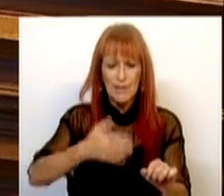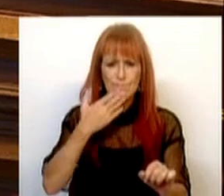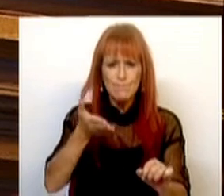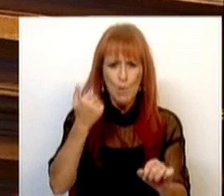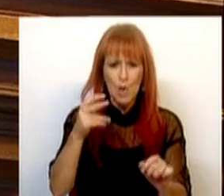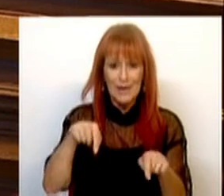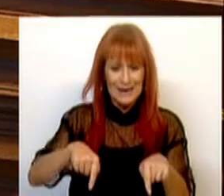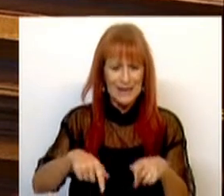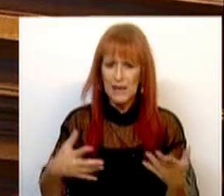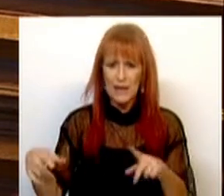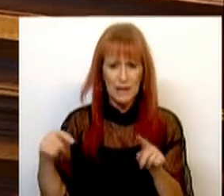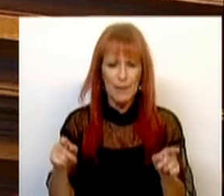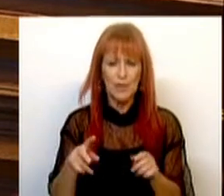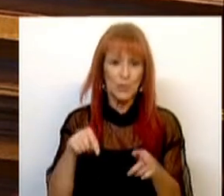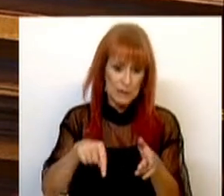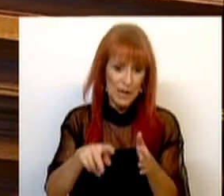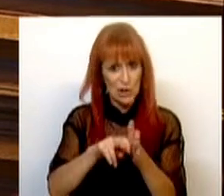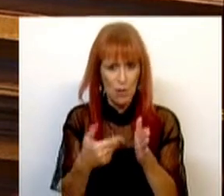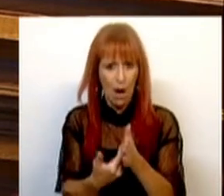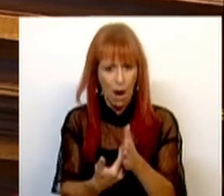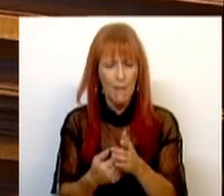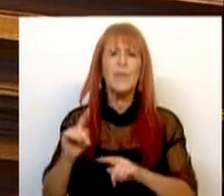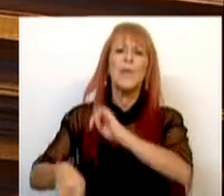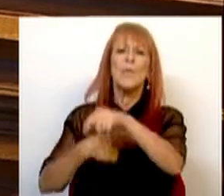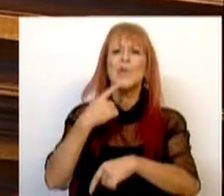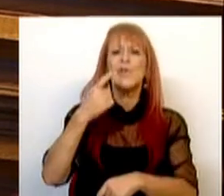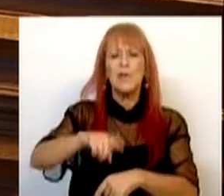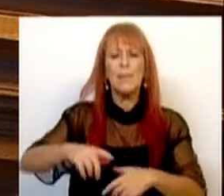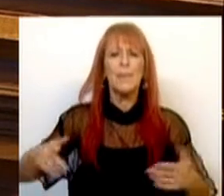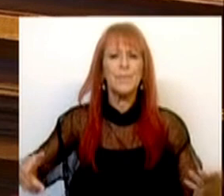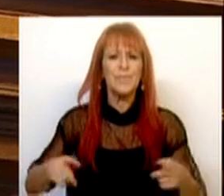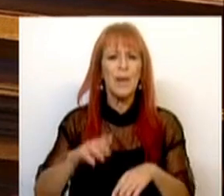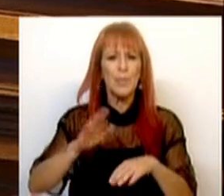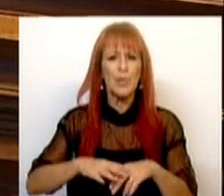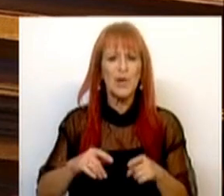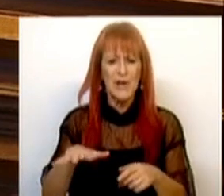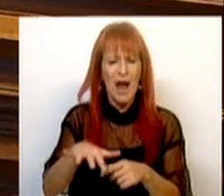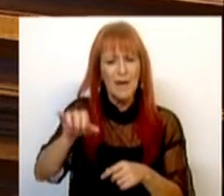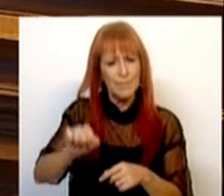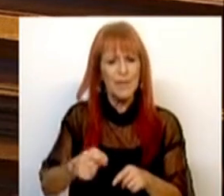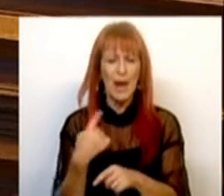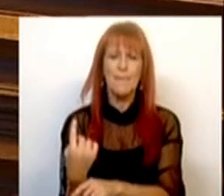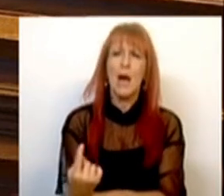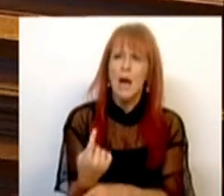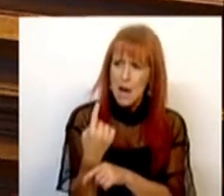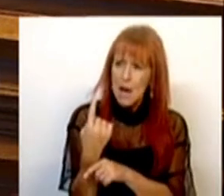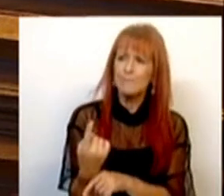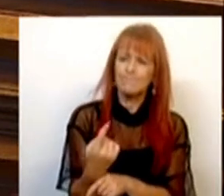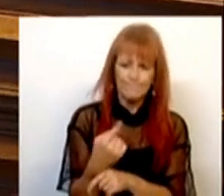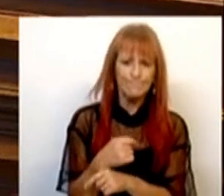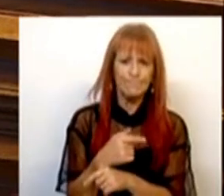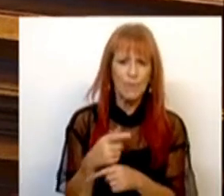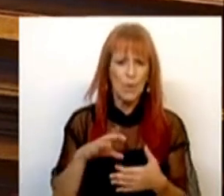neste relatório. Depois, dizer ainda também que, sobre esta dimensão da morosidade e